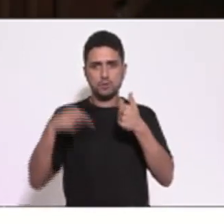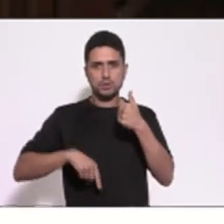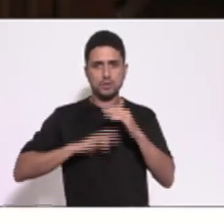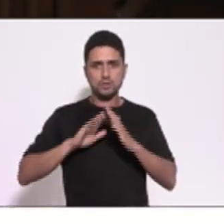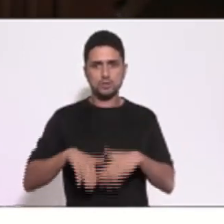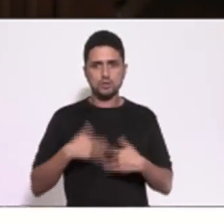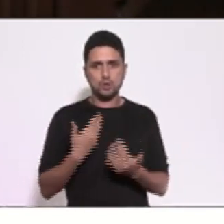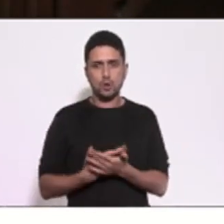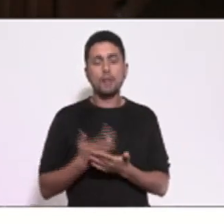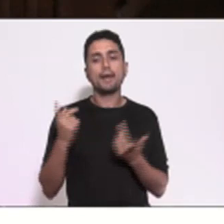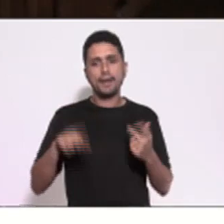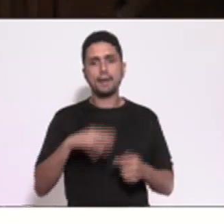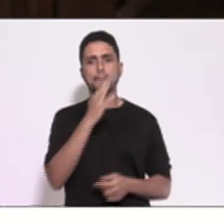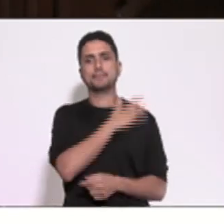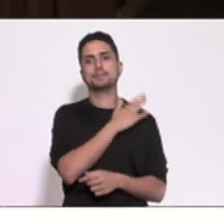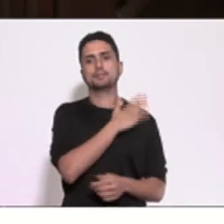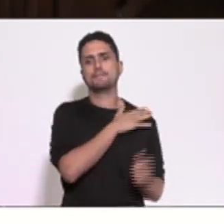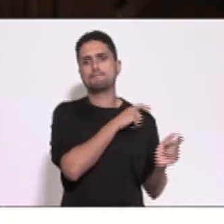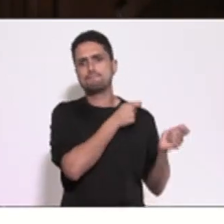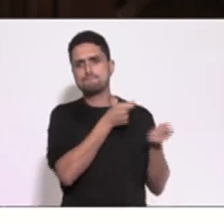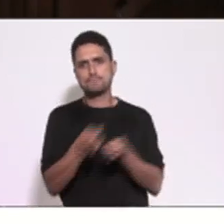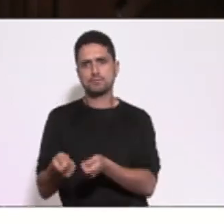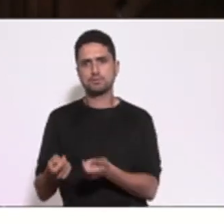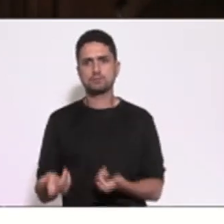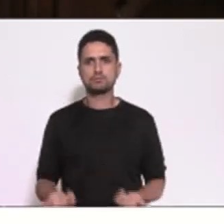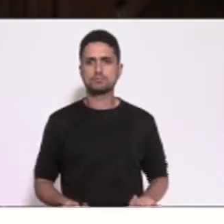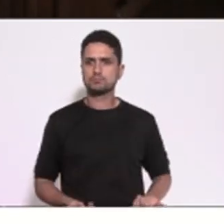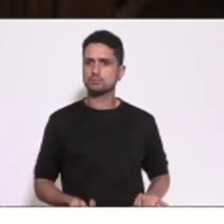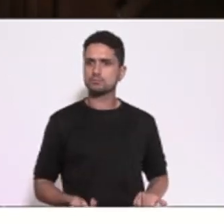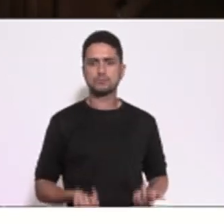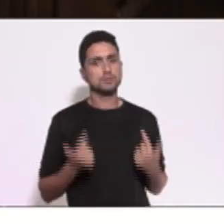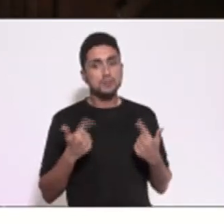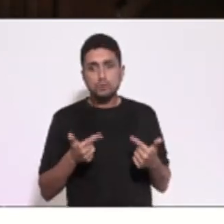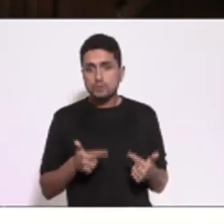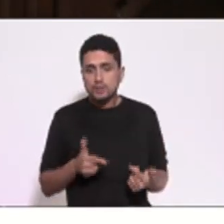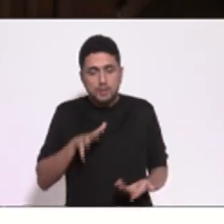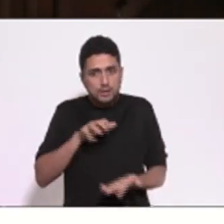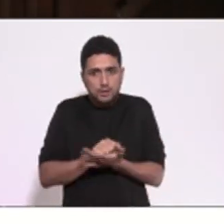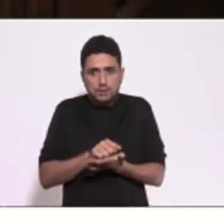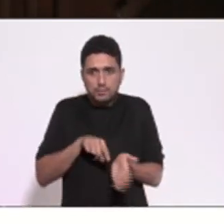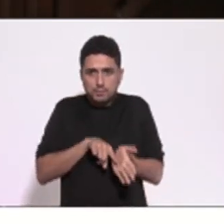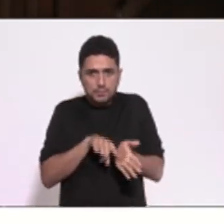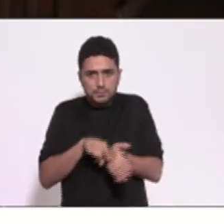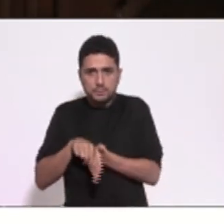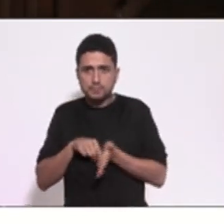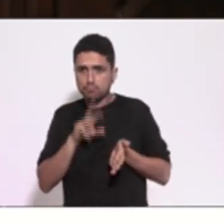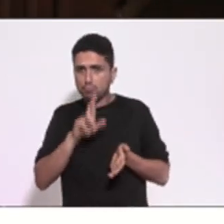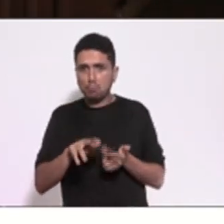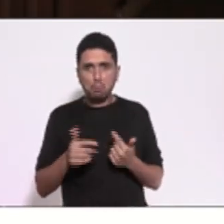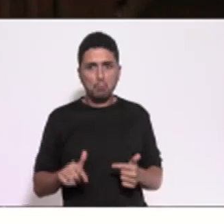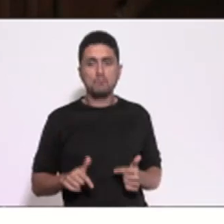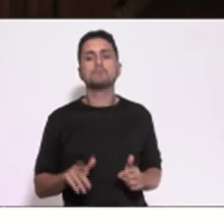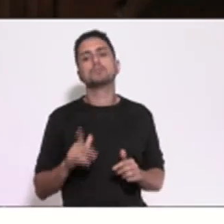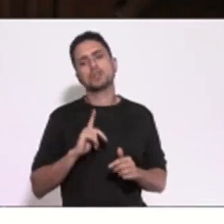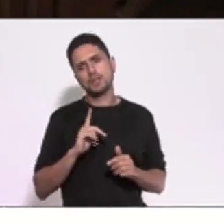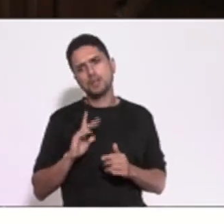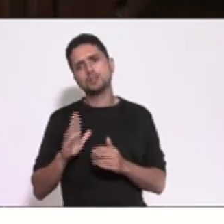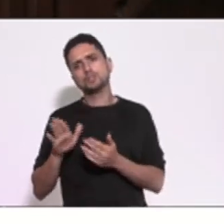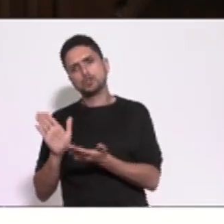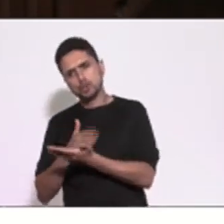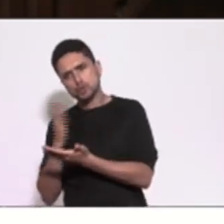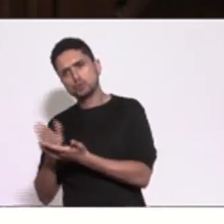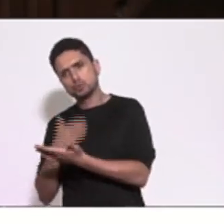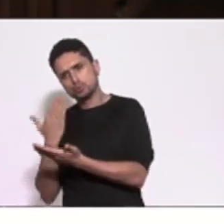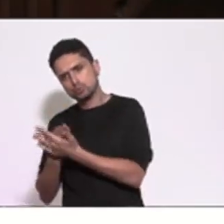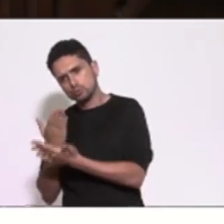escola pública brasileira é a disciplina militar. Não há registro. Há estudos que mostram a necessidade de